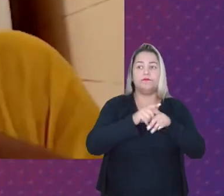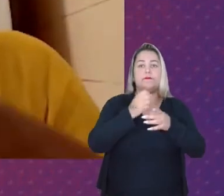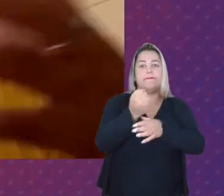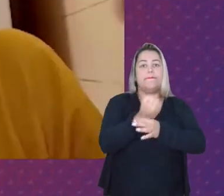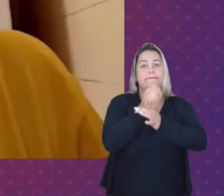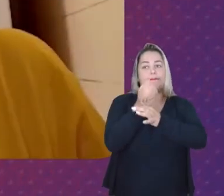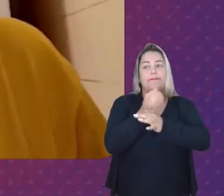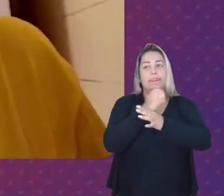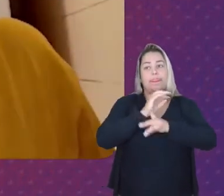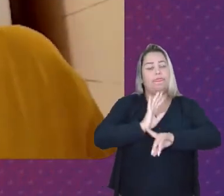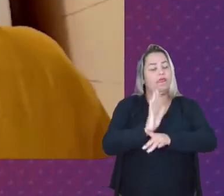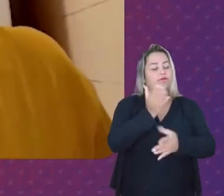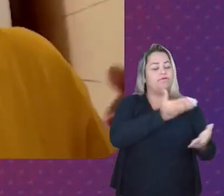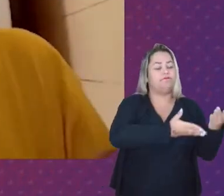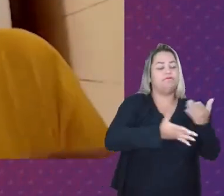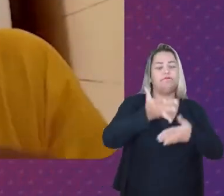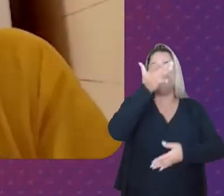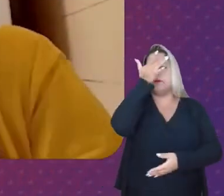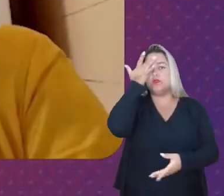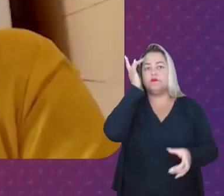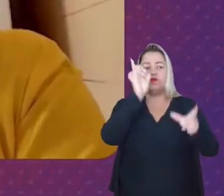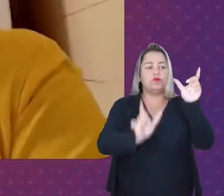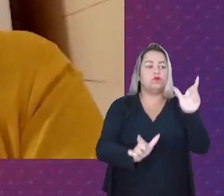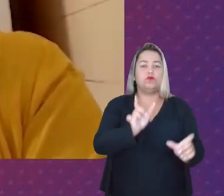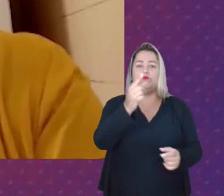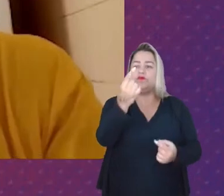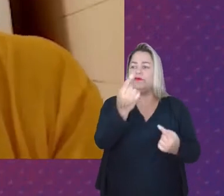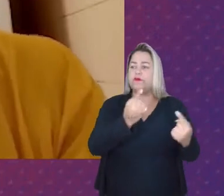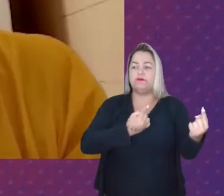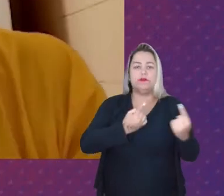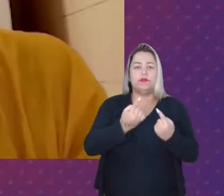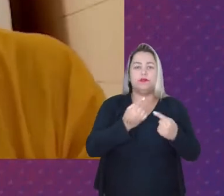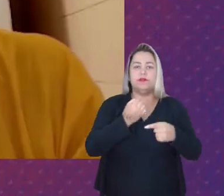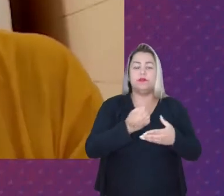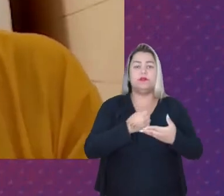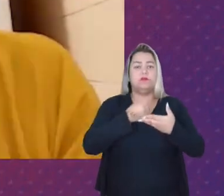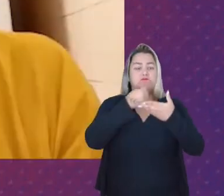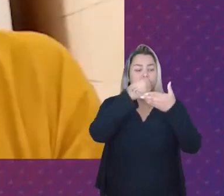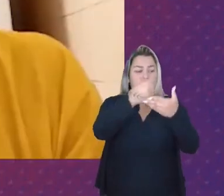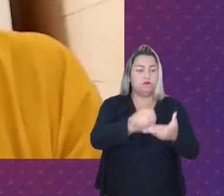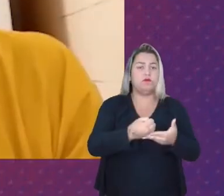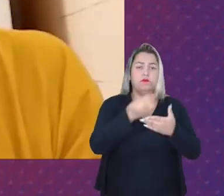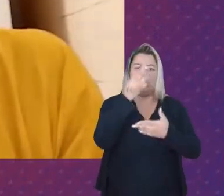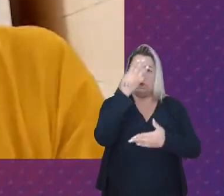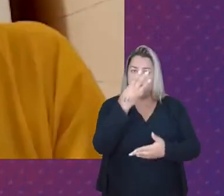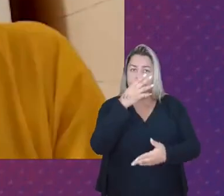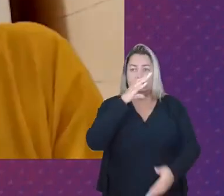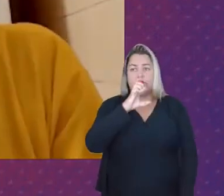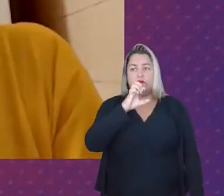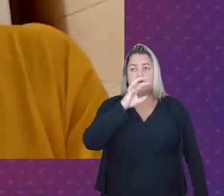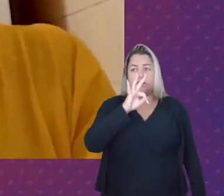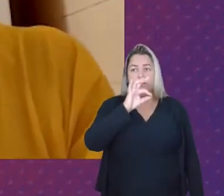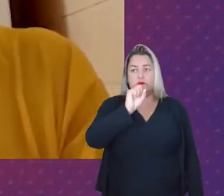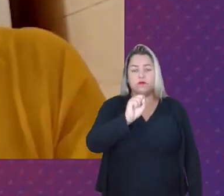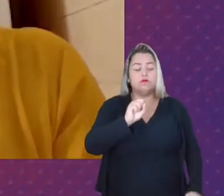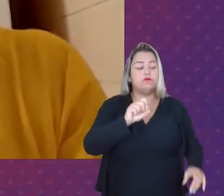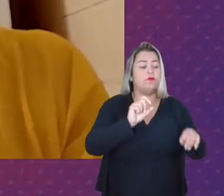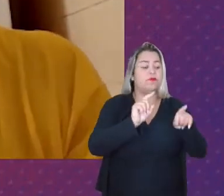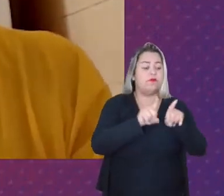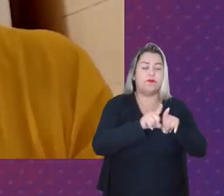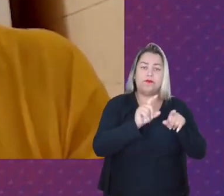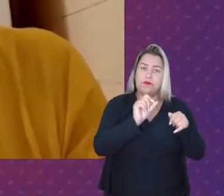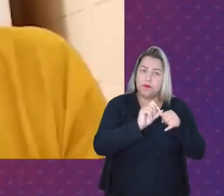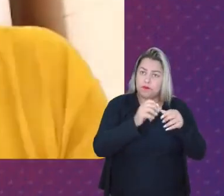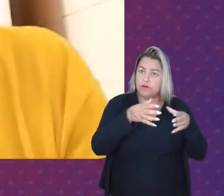apoios de outras pessoas que chegavam, doavam 1, 2, 3 cestas básicas. Então a gente fez uma rede